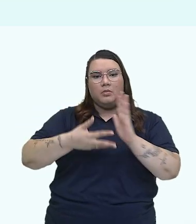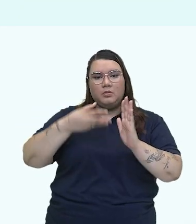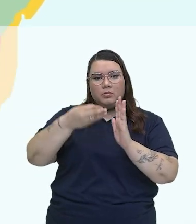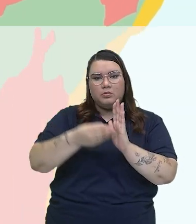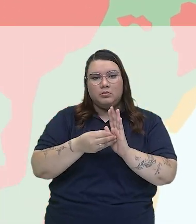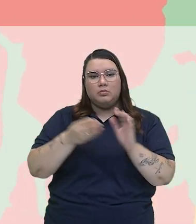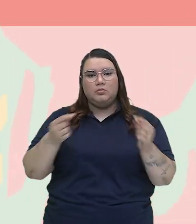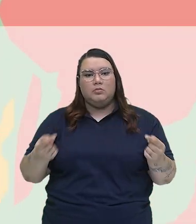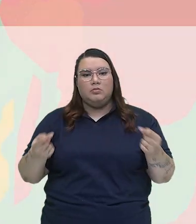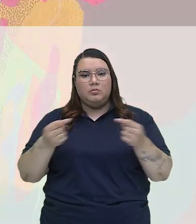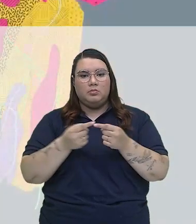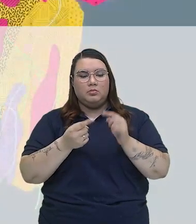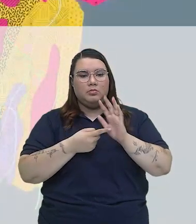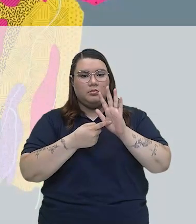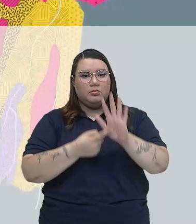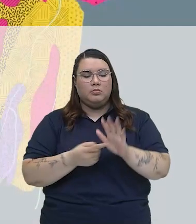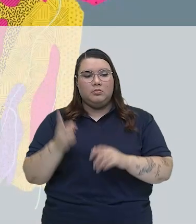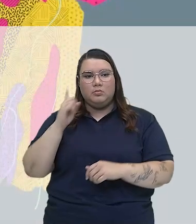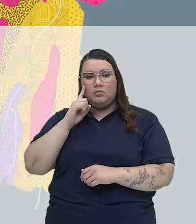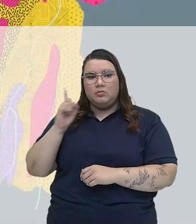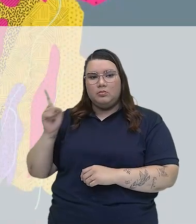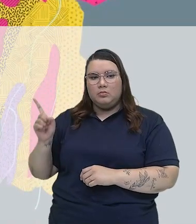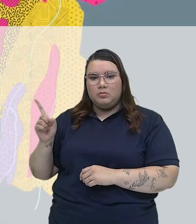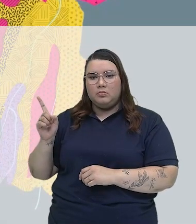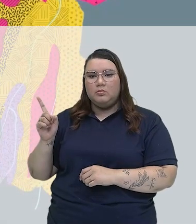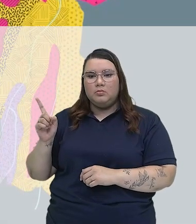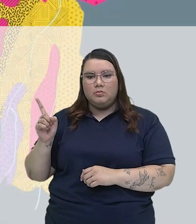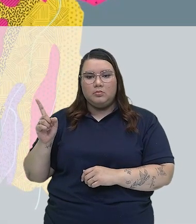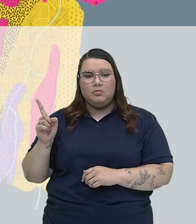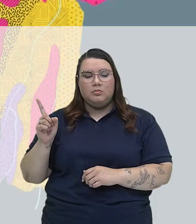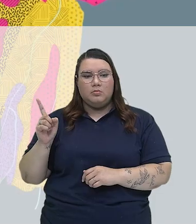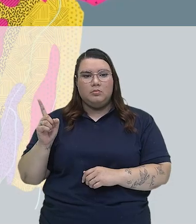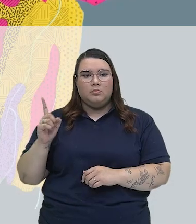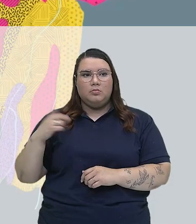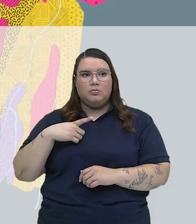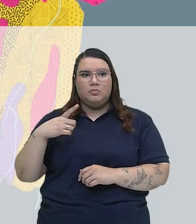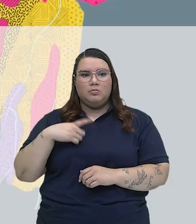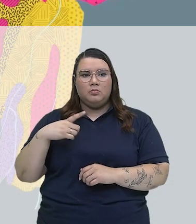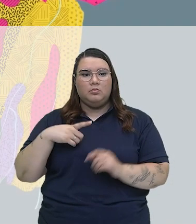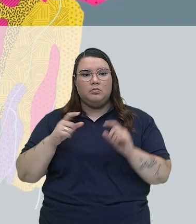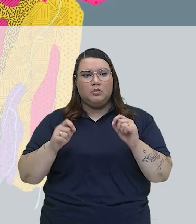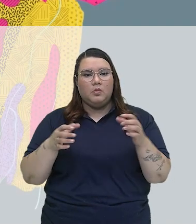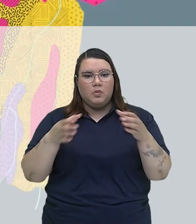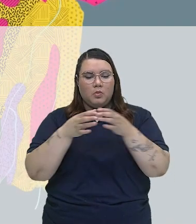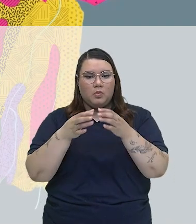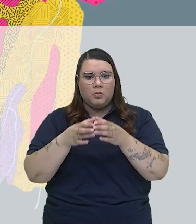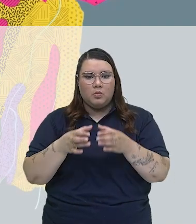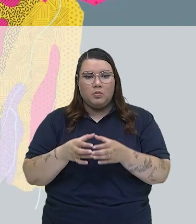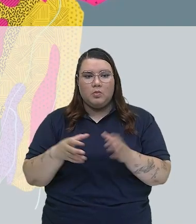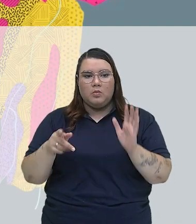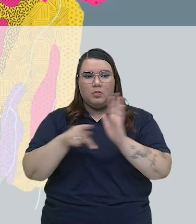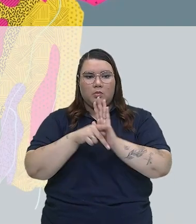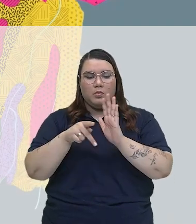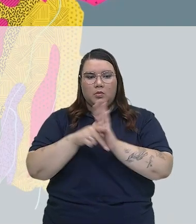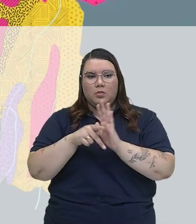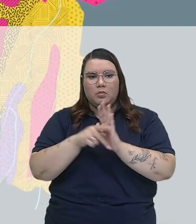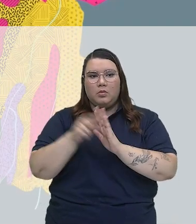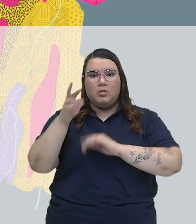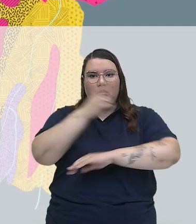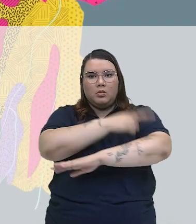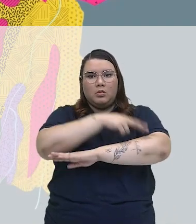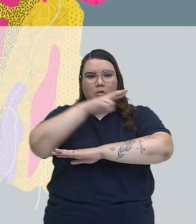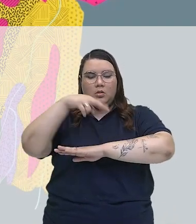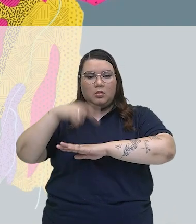vai ficar em destaque, né? É onde nós vamos verificar essas subunidades do relevo amazônico, que